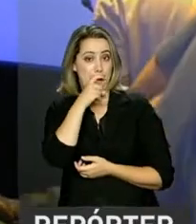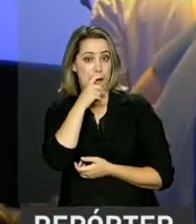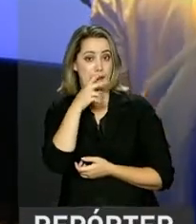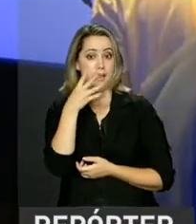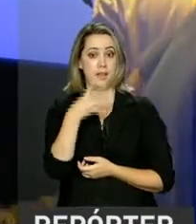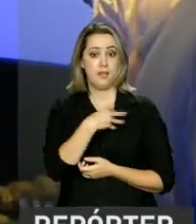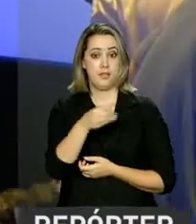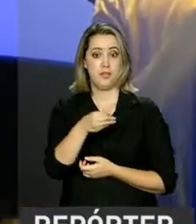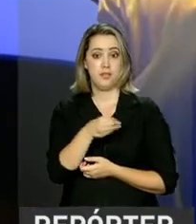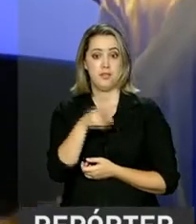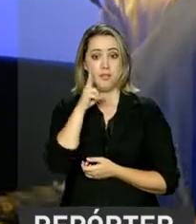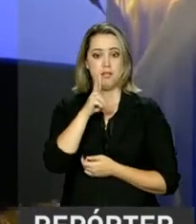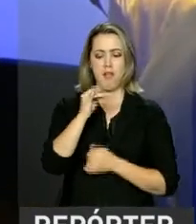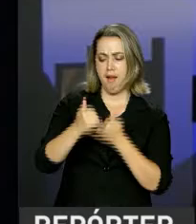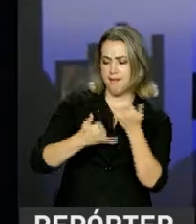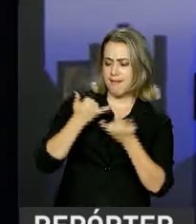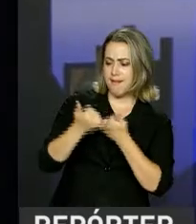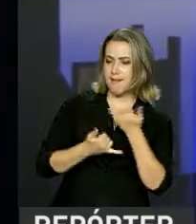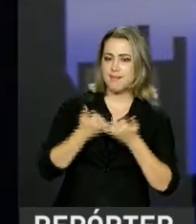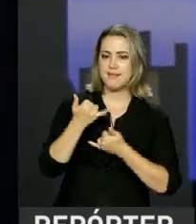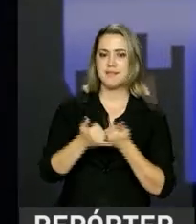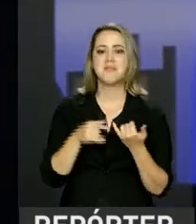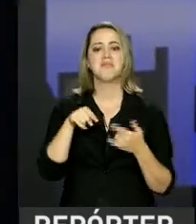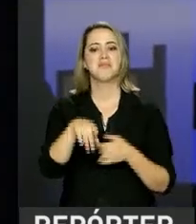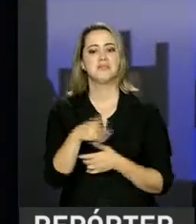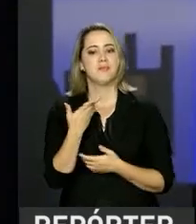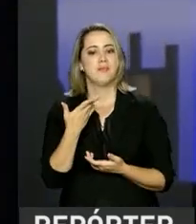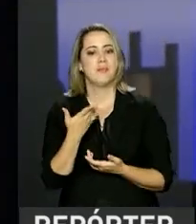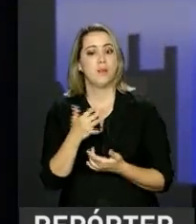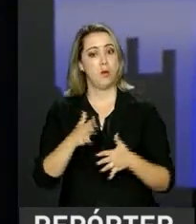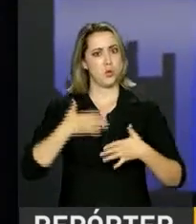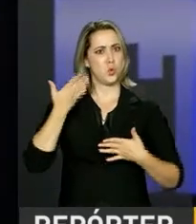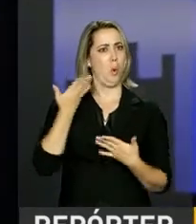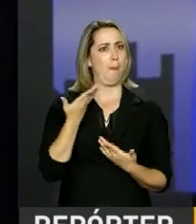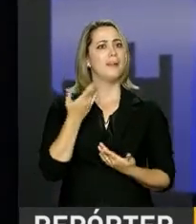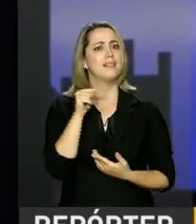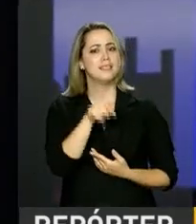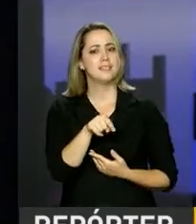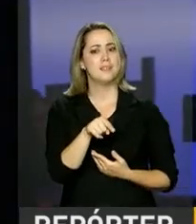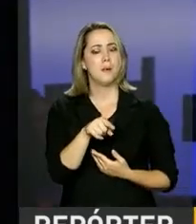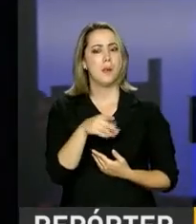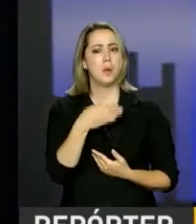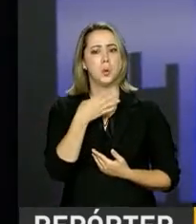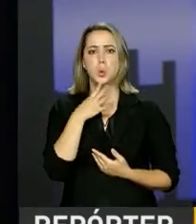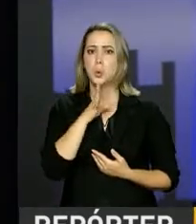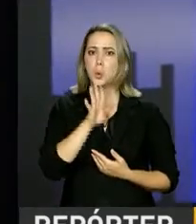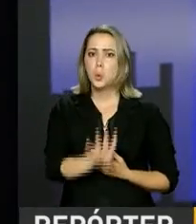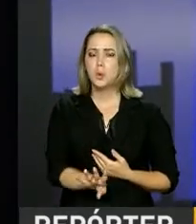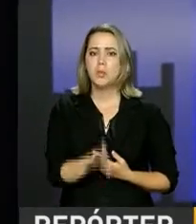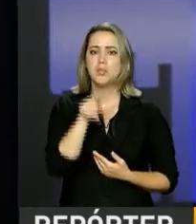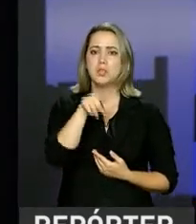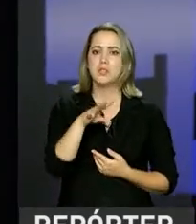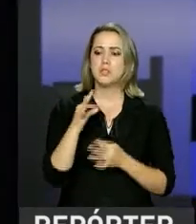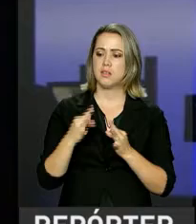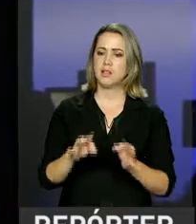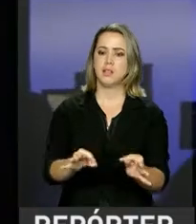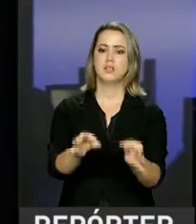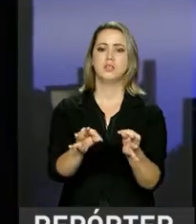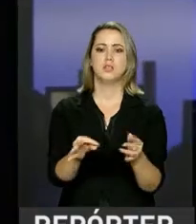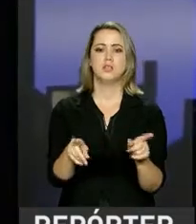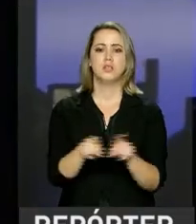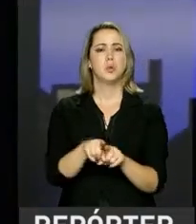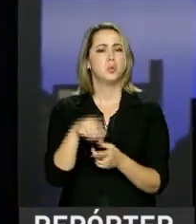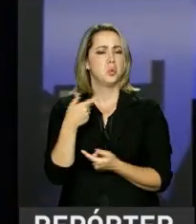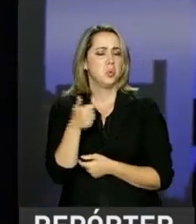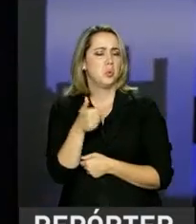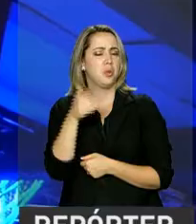nem notaram a presença da câmera. Muito legal, me surpreendi, assim, porque gente não conhecia essa tecnologia, a gente não pensa muito no